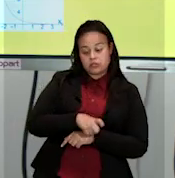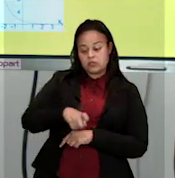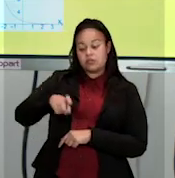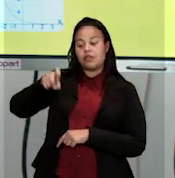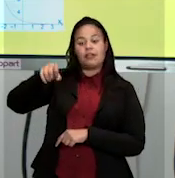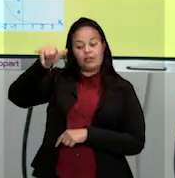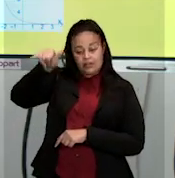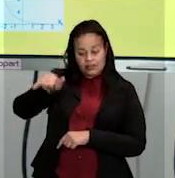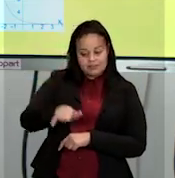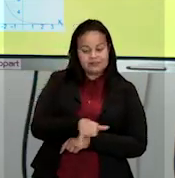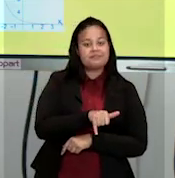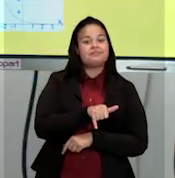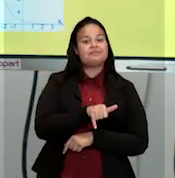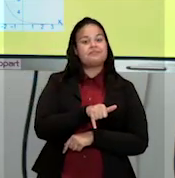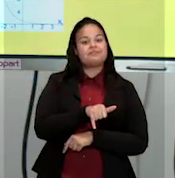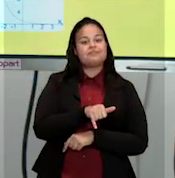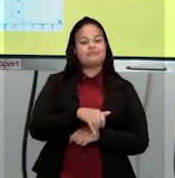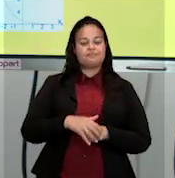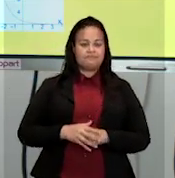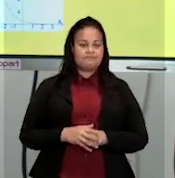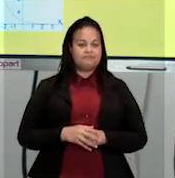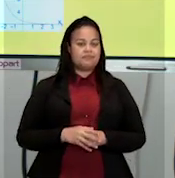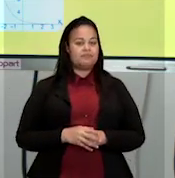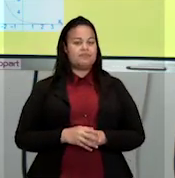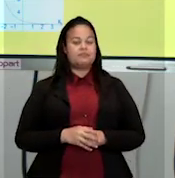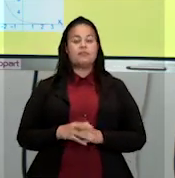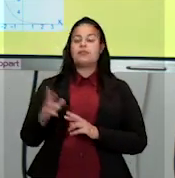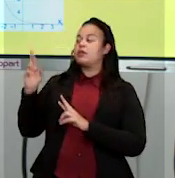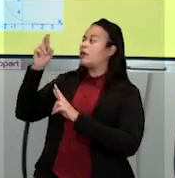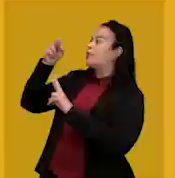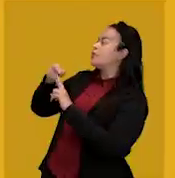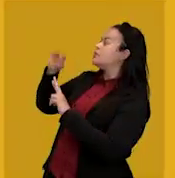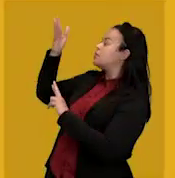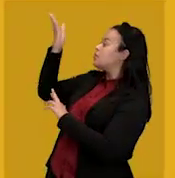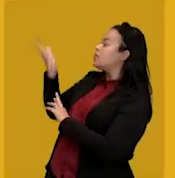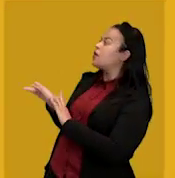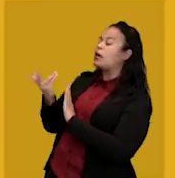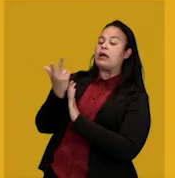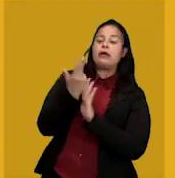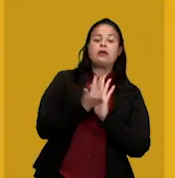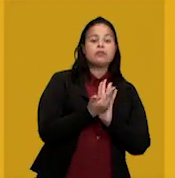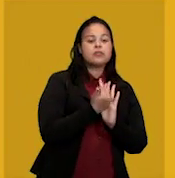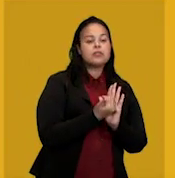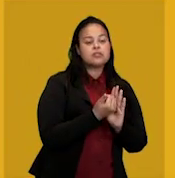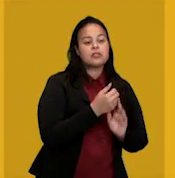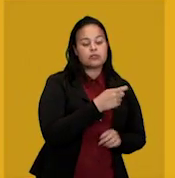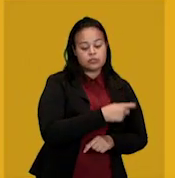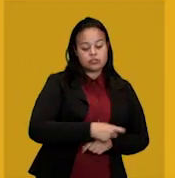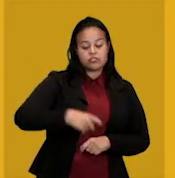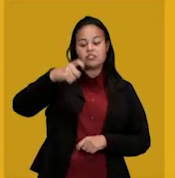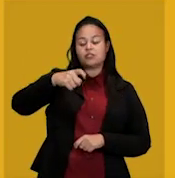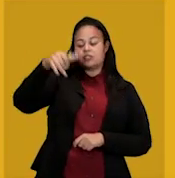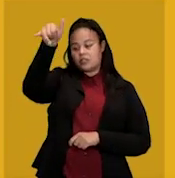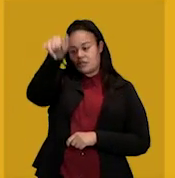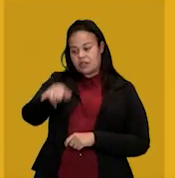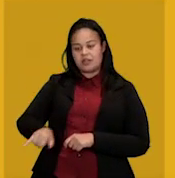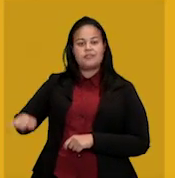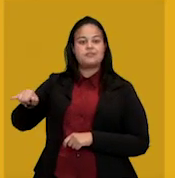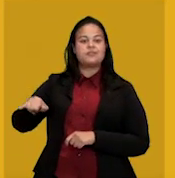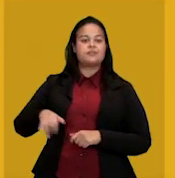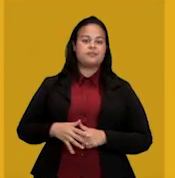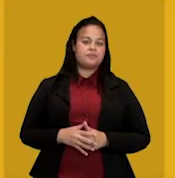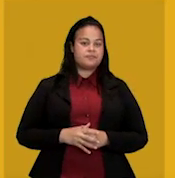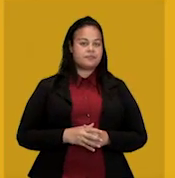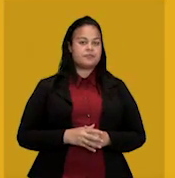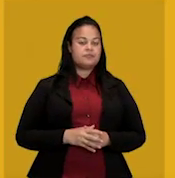y. Então, é só uma forma de representar aqui o que está acontecendo. Então, exemplo